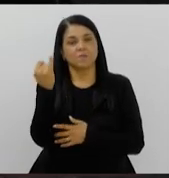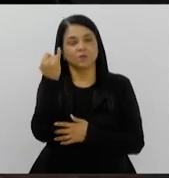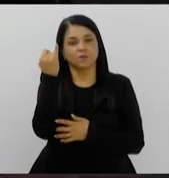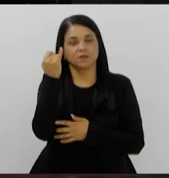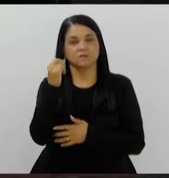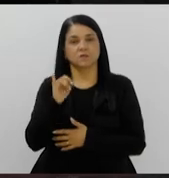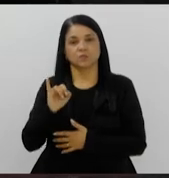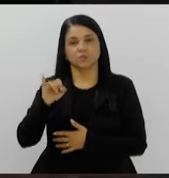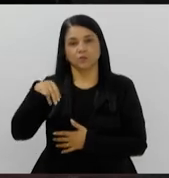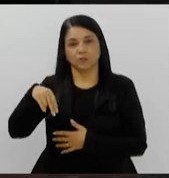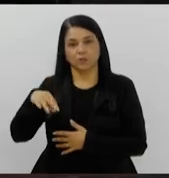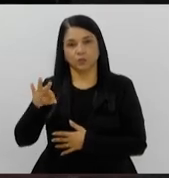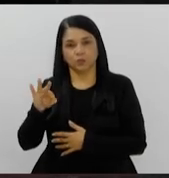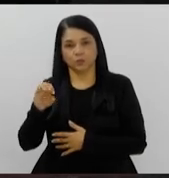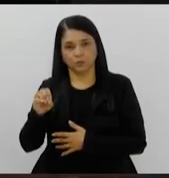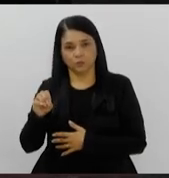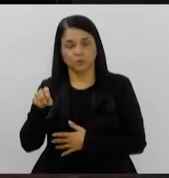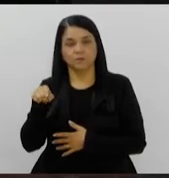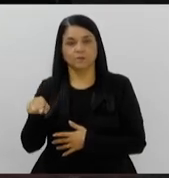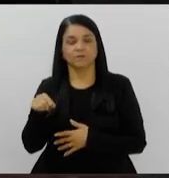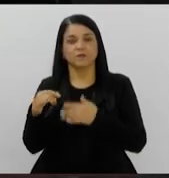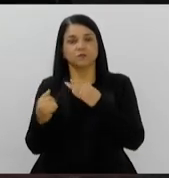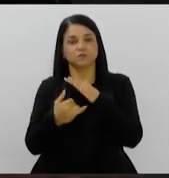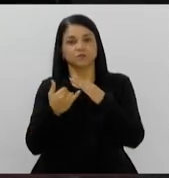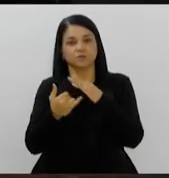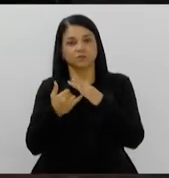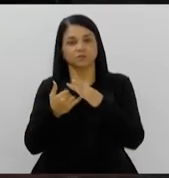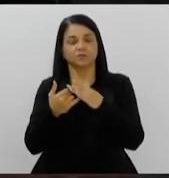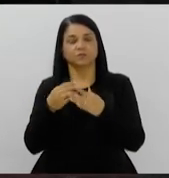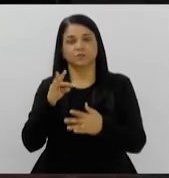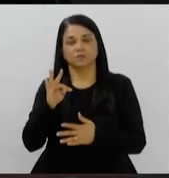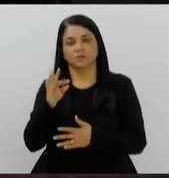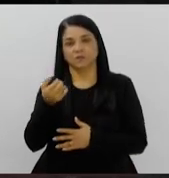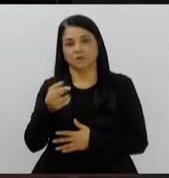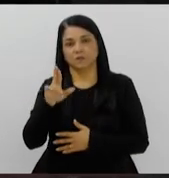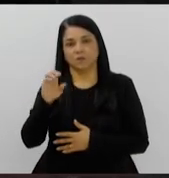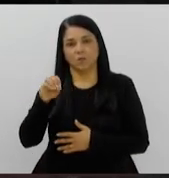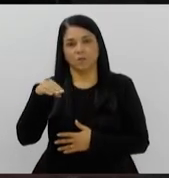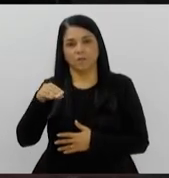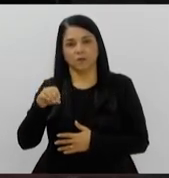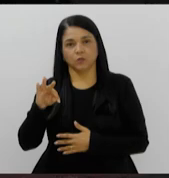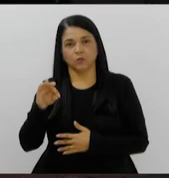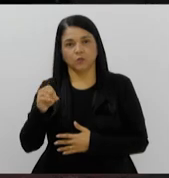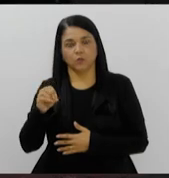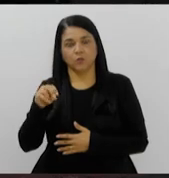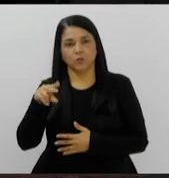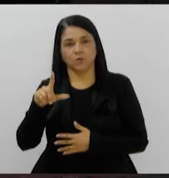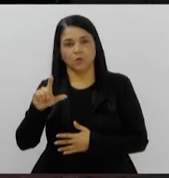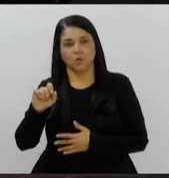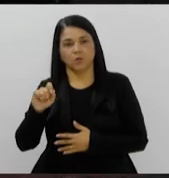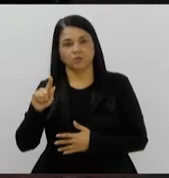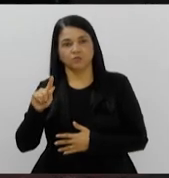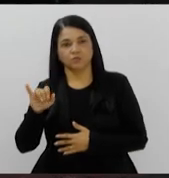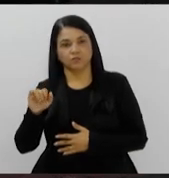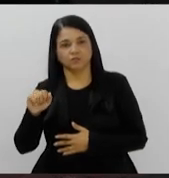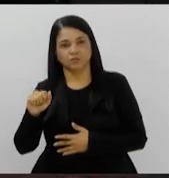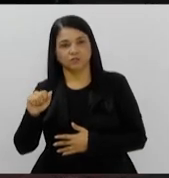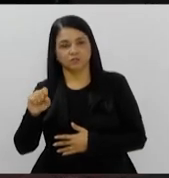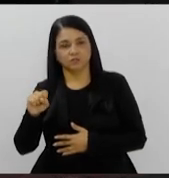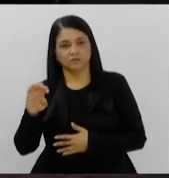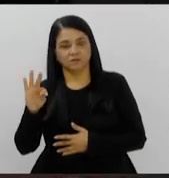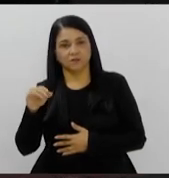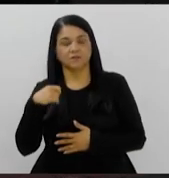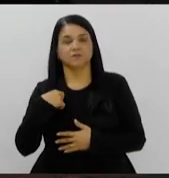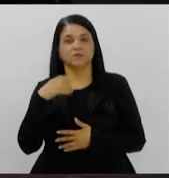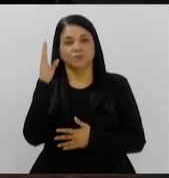INTO, nosso Instituto de Traumatologia, tem para a saúde pública de todo o Brasil. Vide a importância do